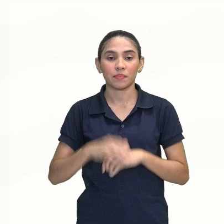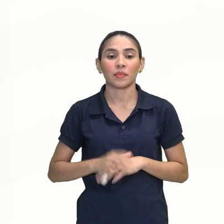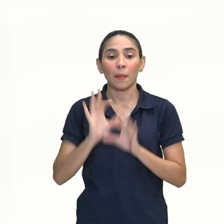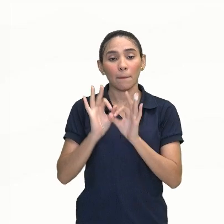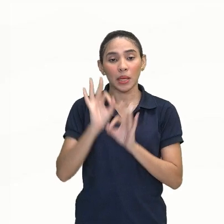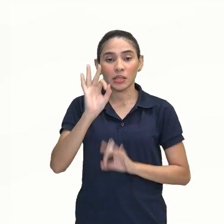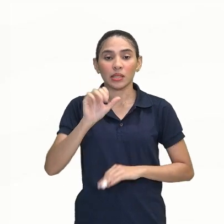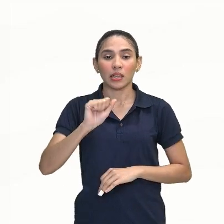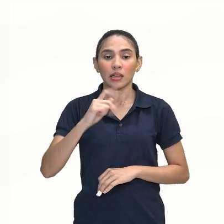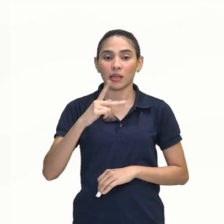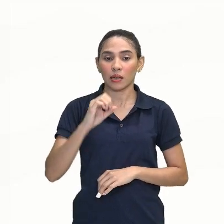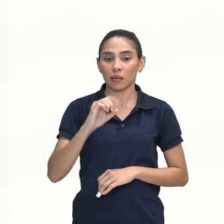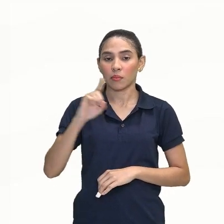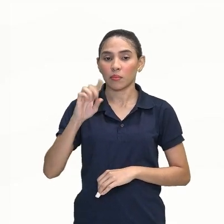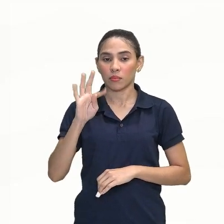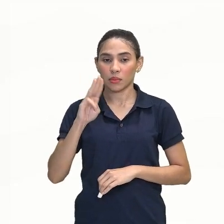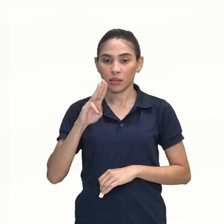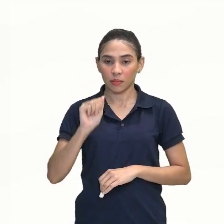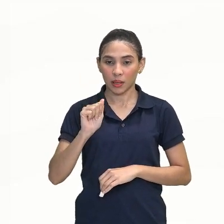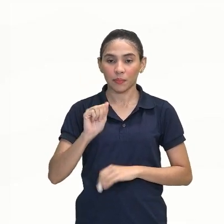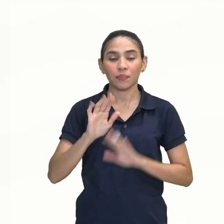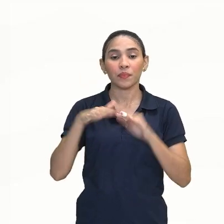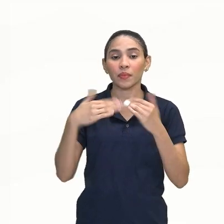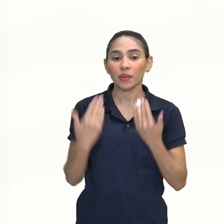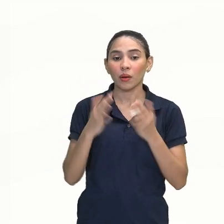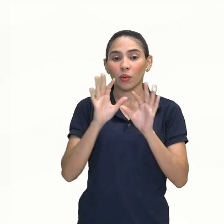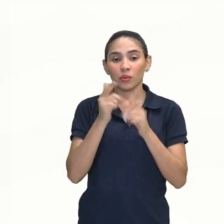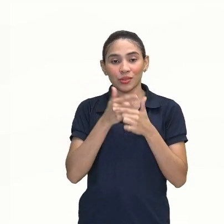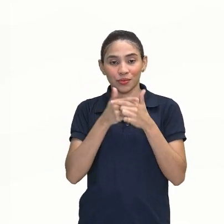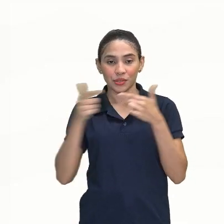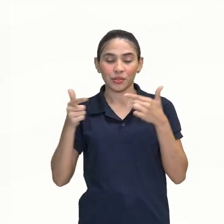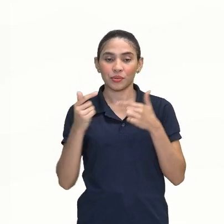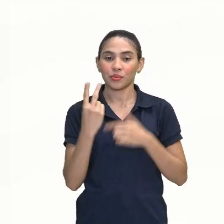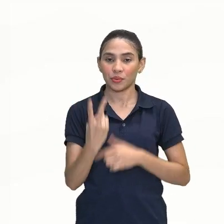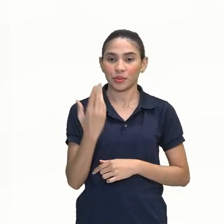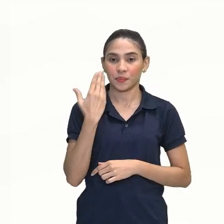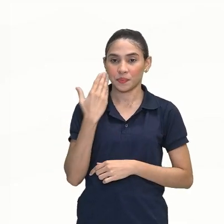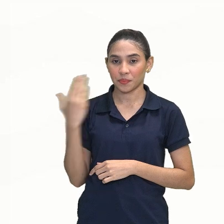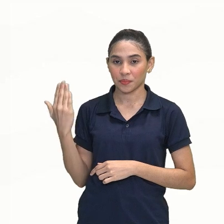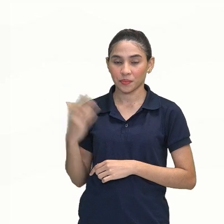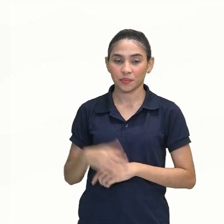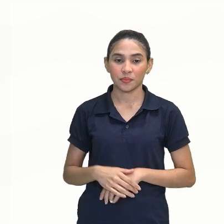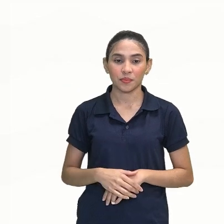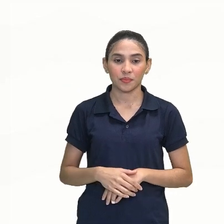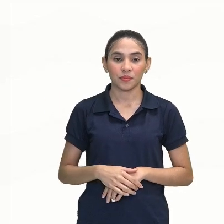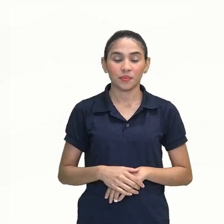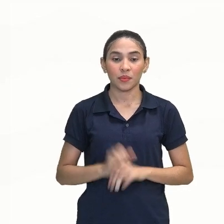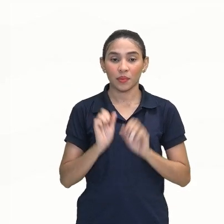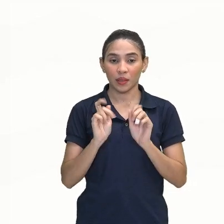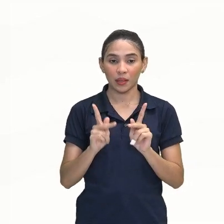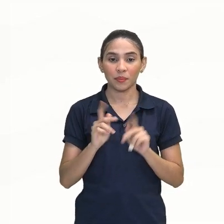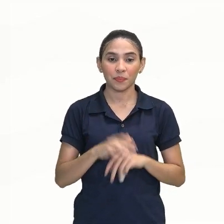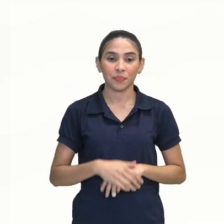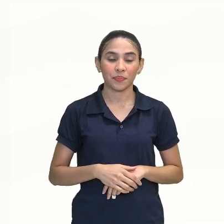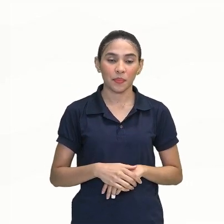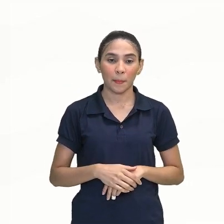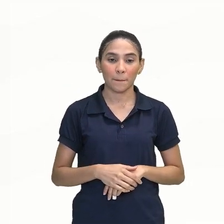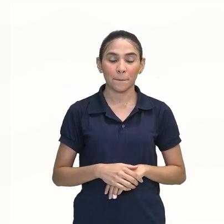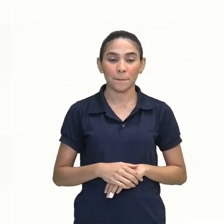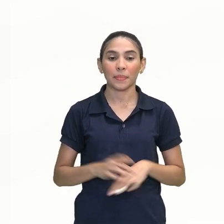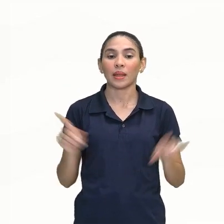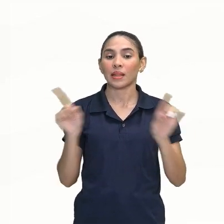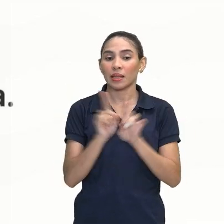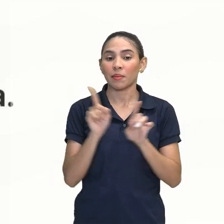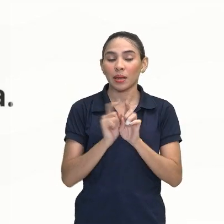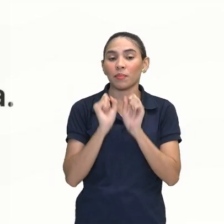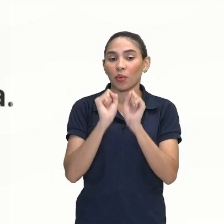do meu apótema. Isso dividido por 2. Tudo bem? Também